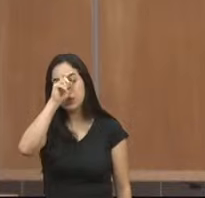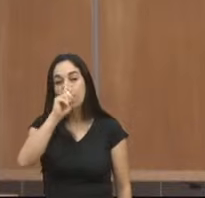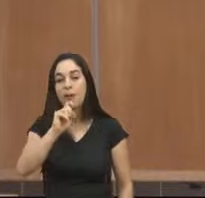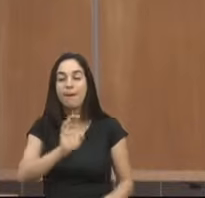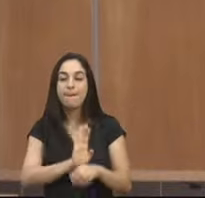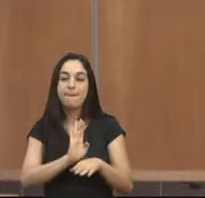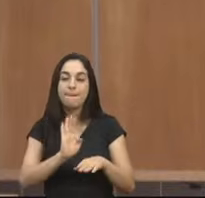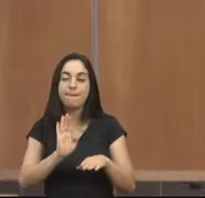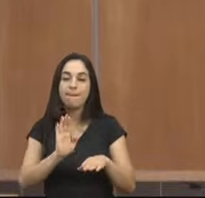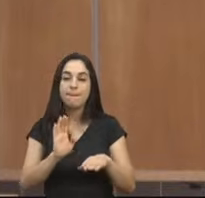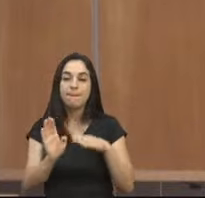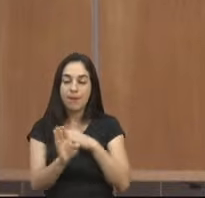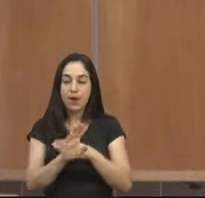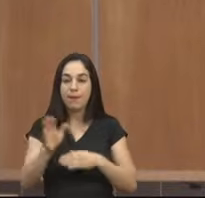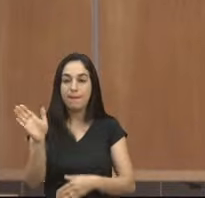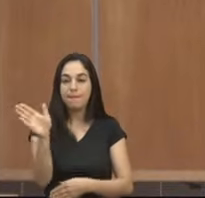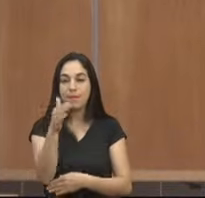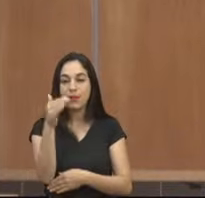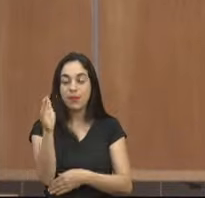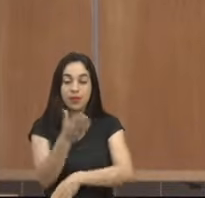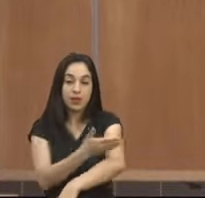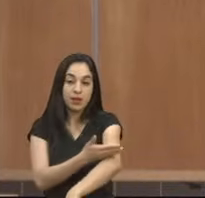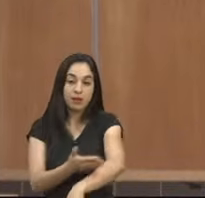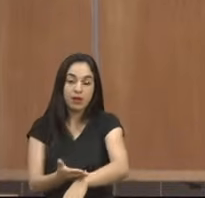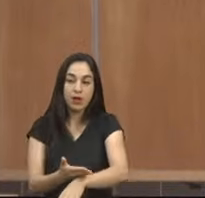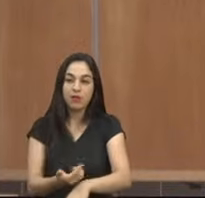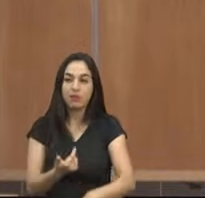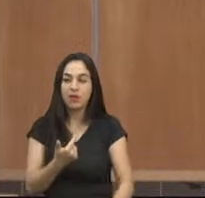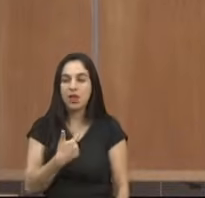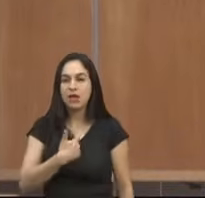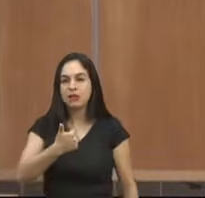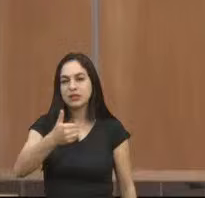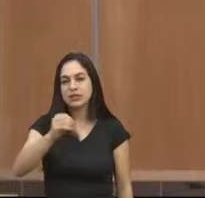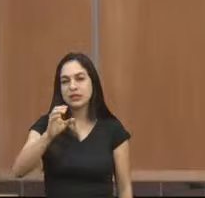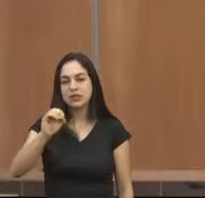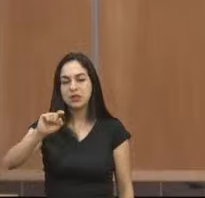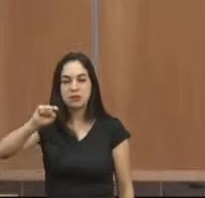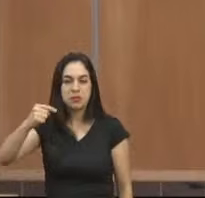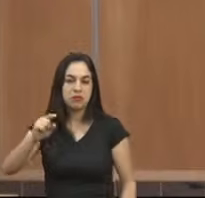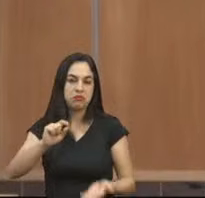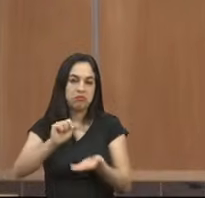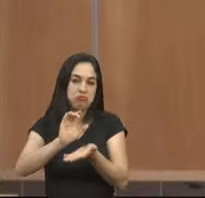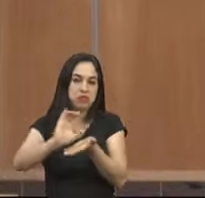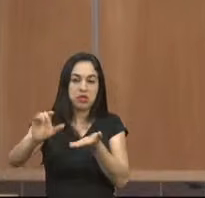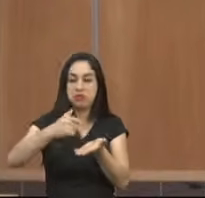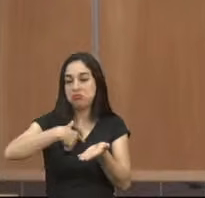e aí nem sei se foi reformado, se a verba está lá ainda.